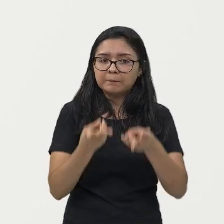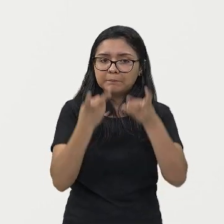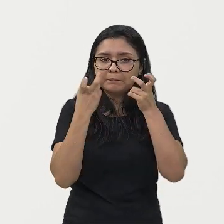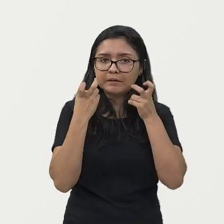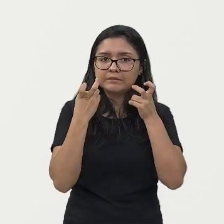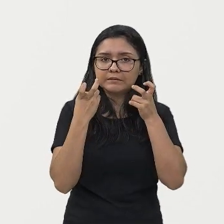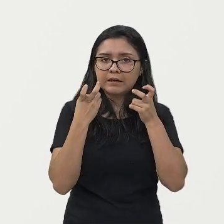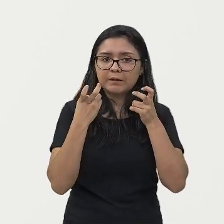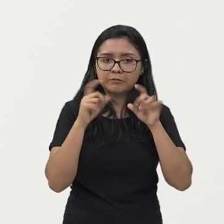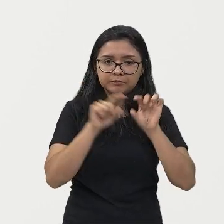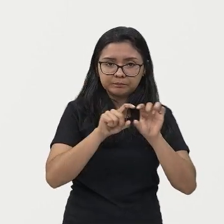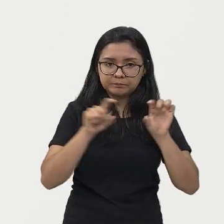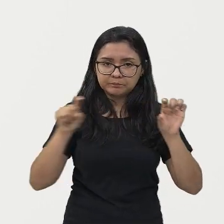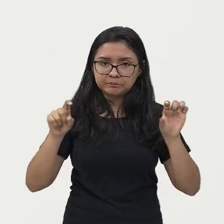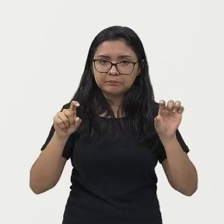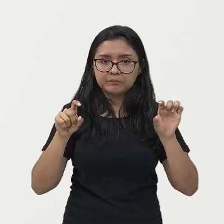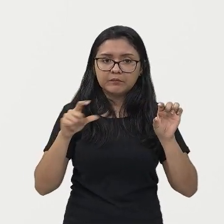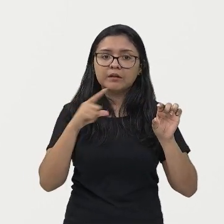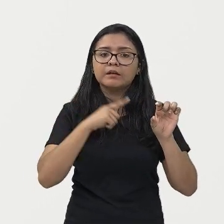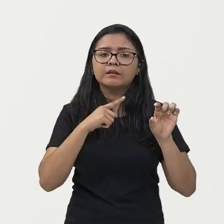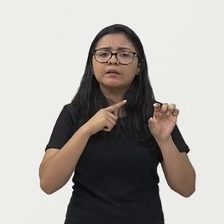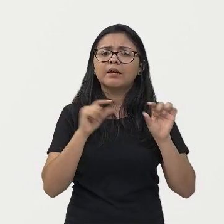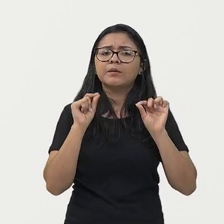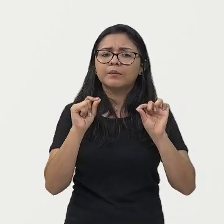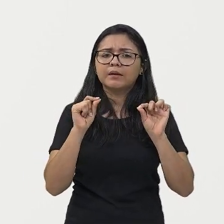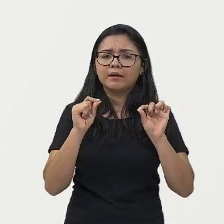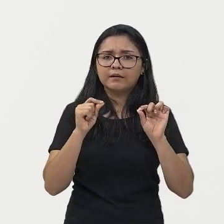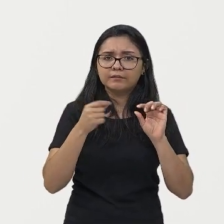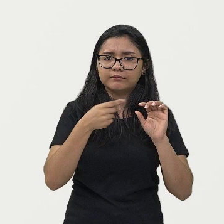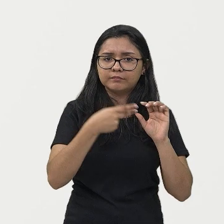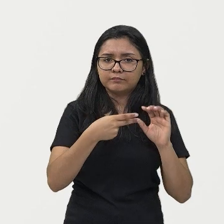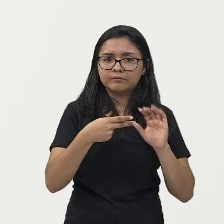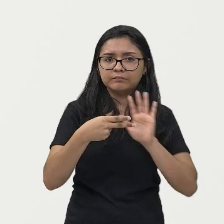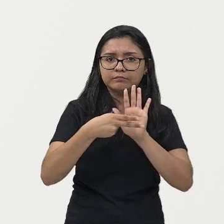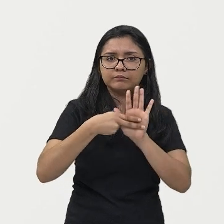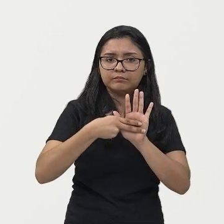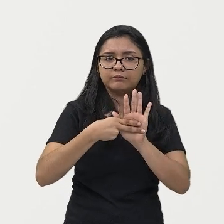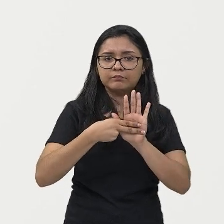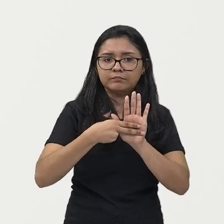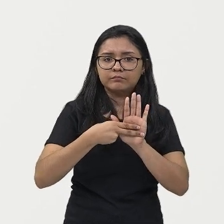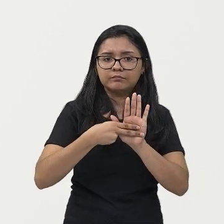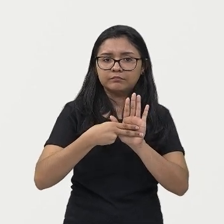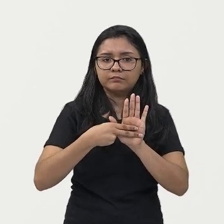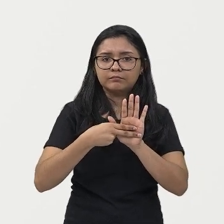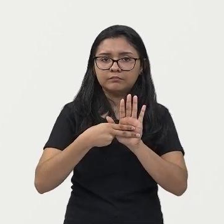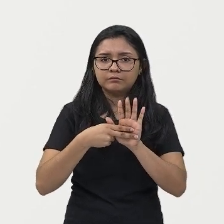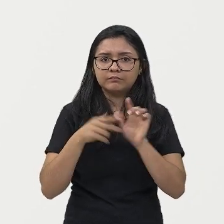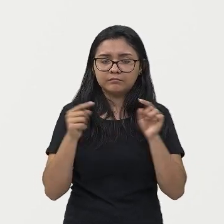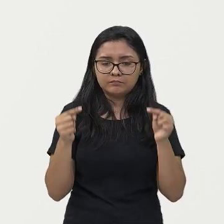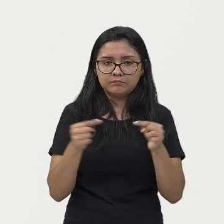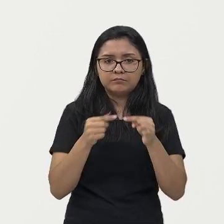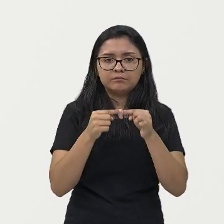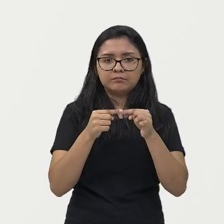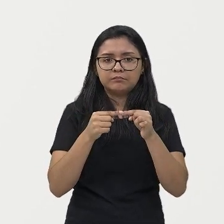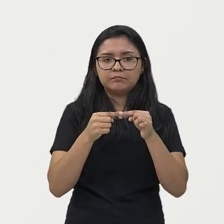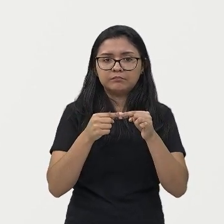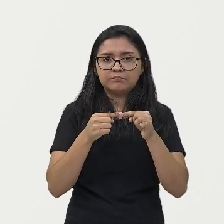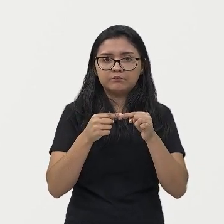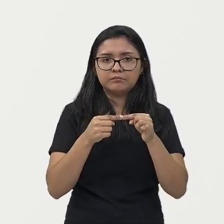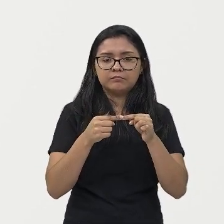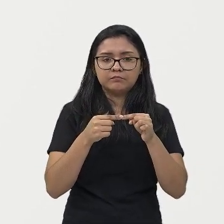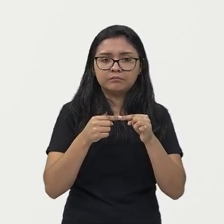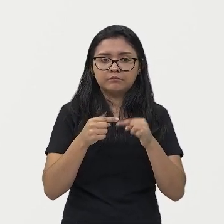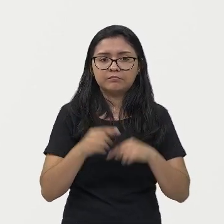cadeia carbônica eu tenho a presença de uma ligação dupla. Tá aqui,